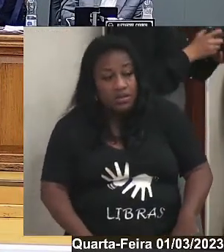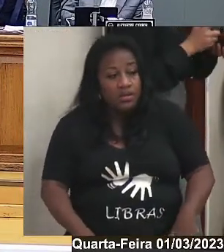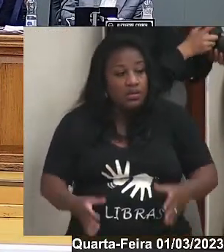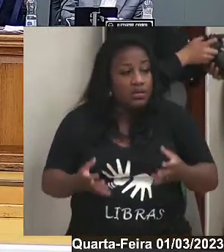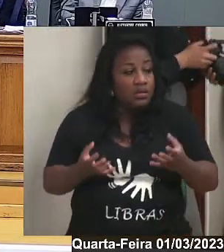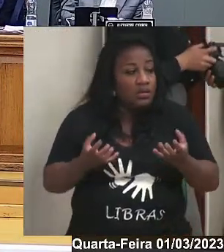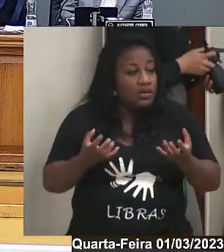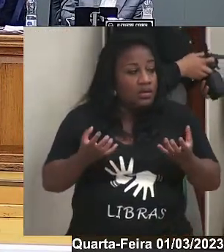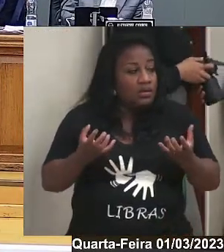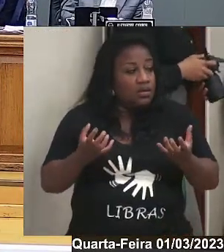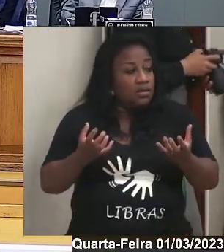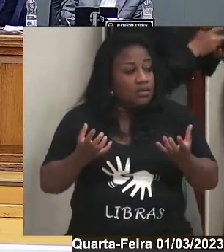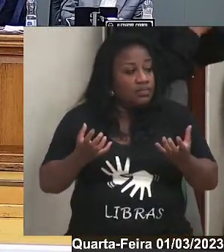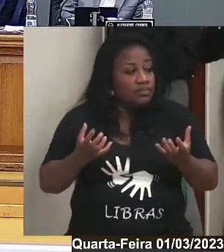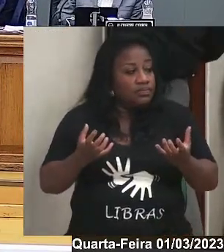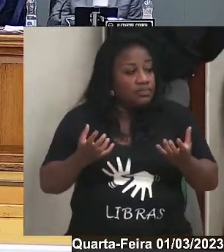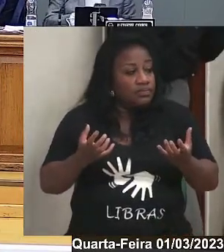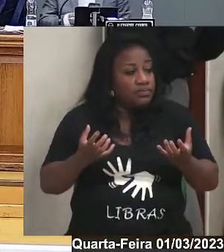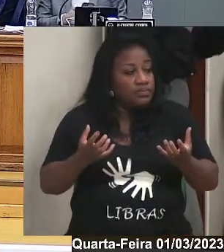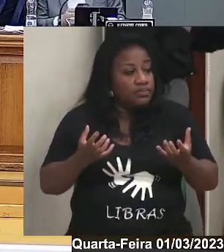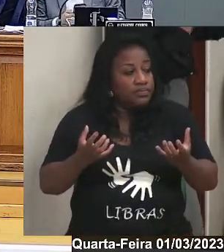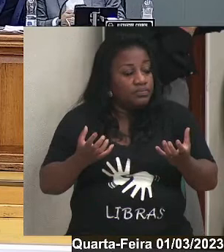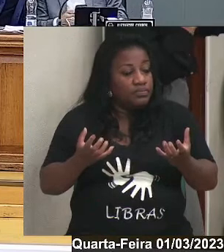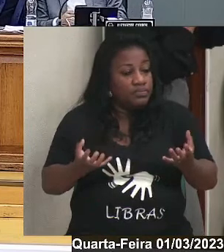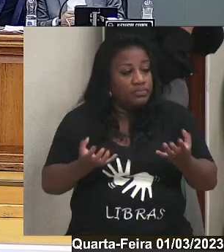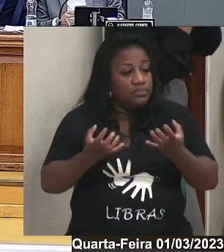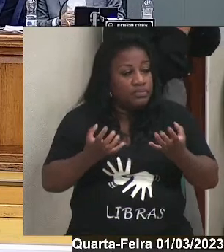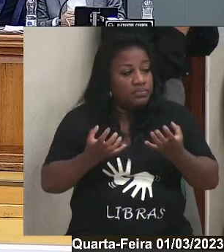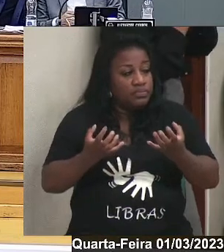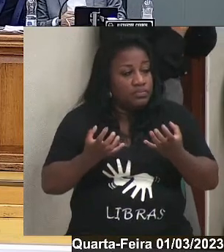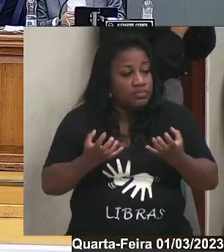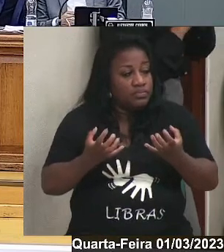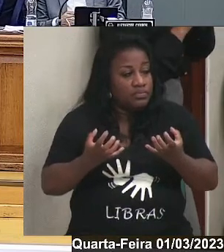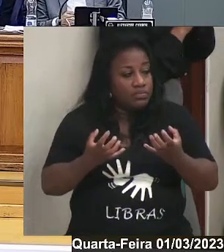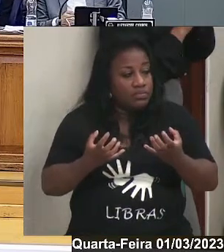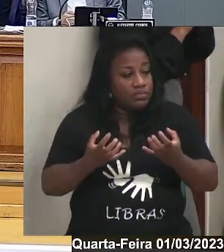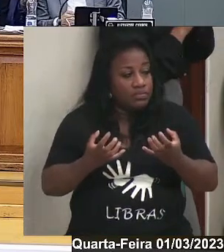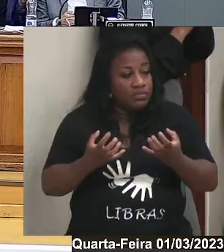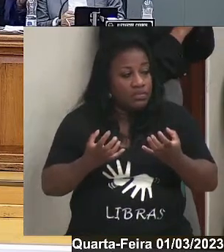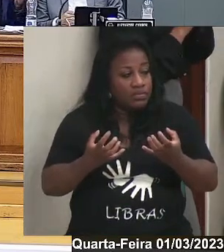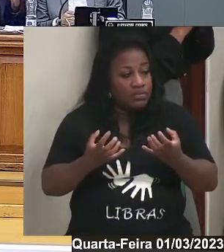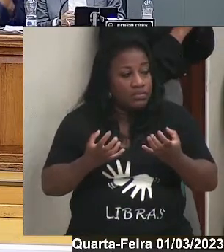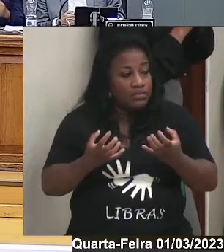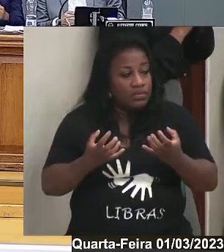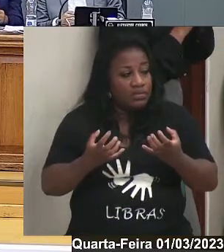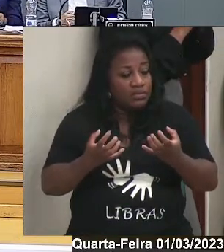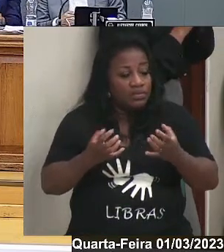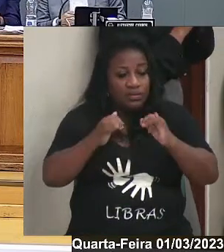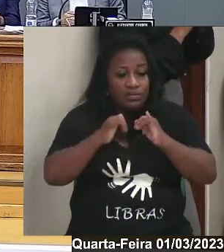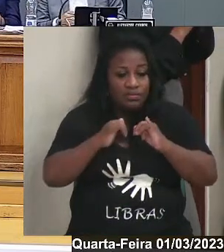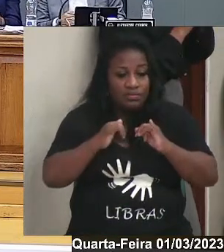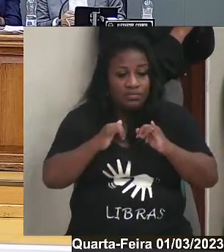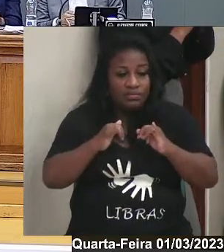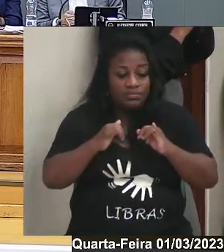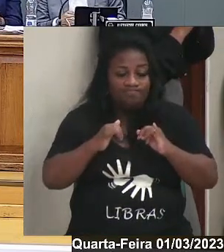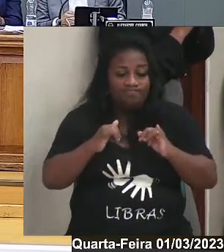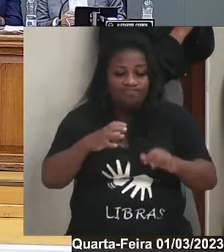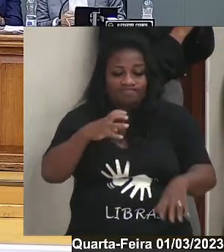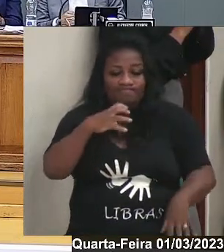Bom, primeiro eu gostaria de lamentar muito o que aconteceu na nossa cidade. Dizer